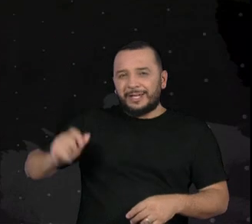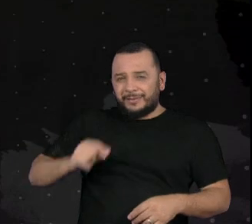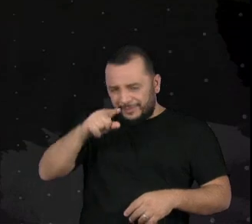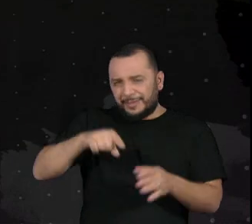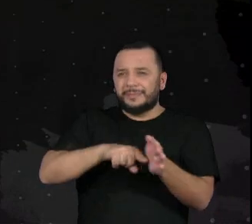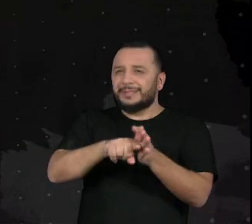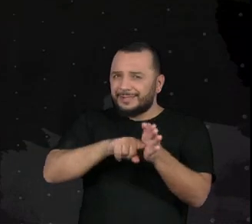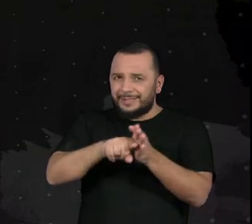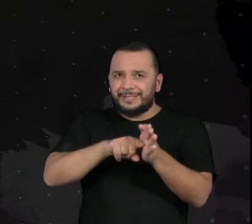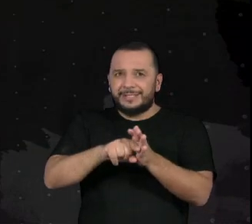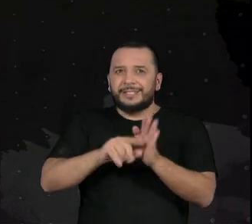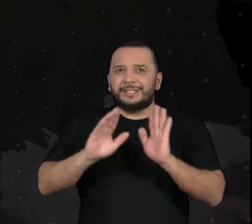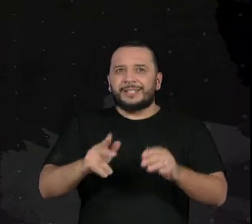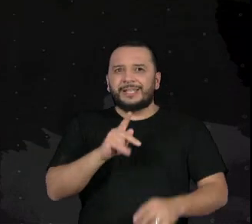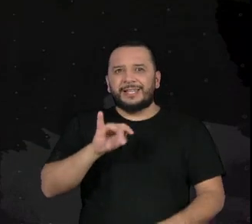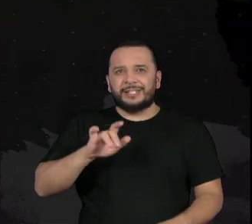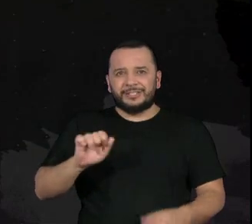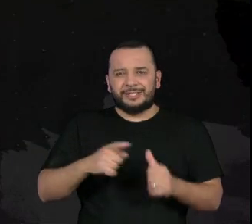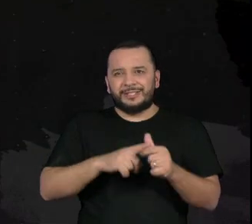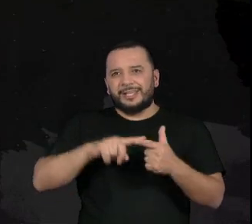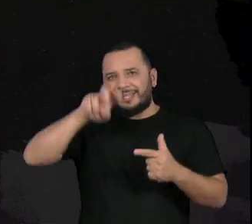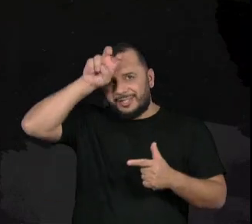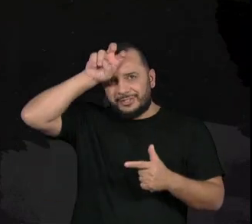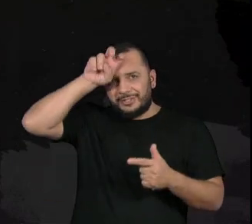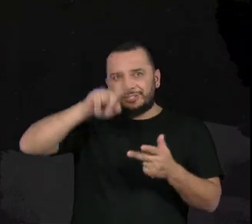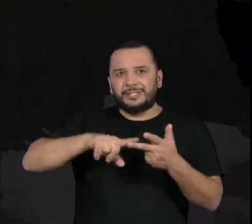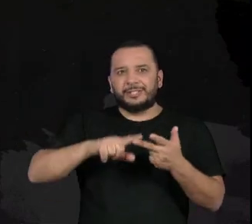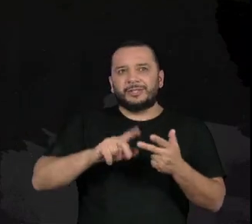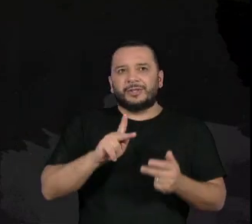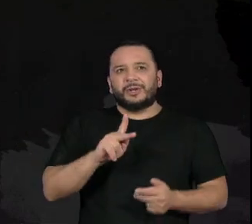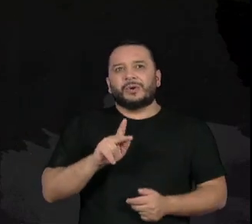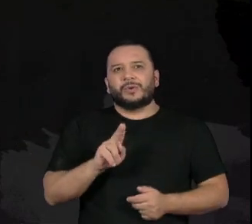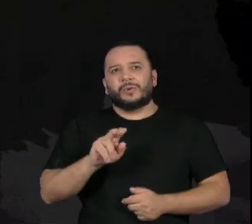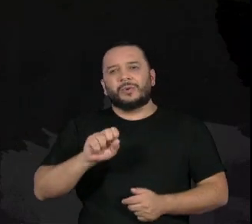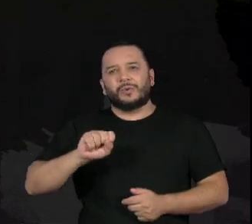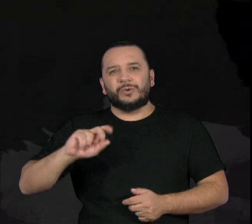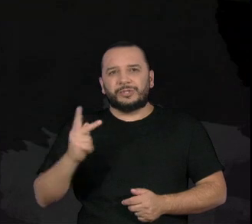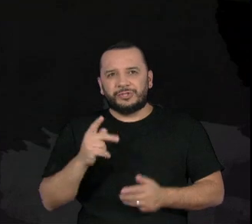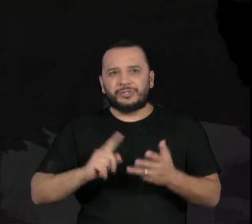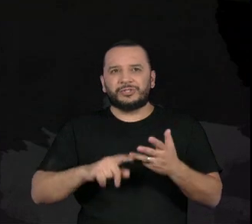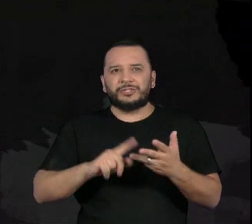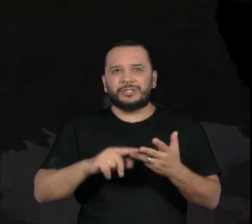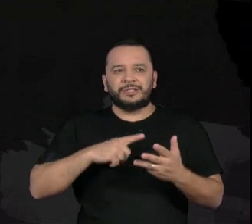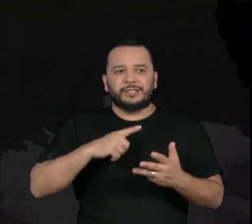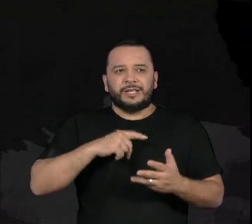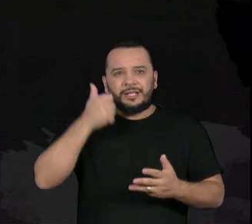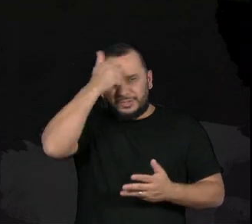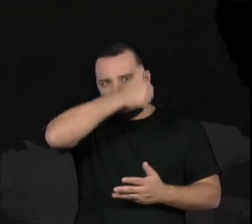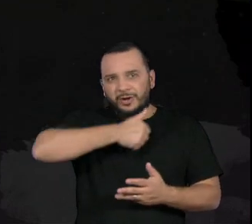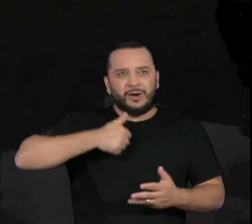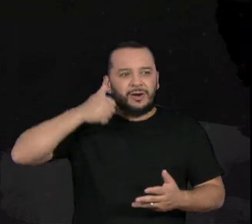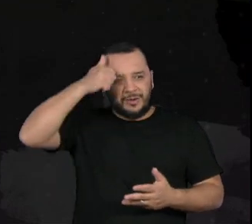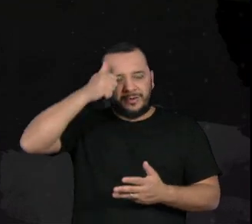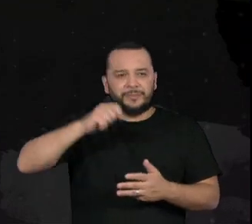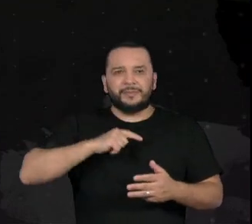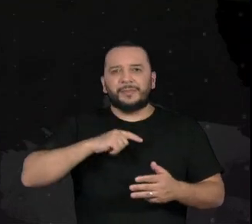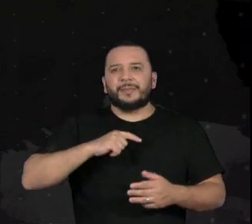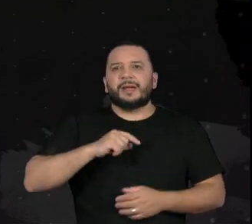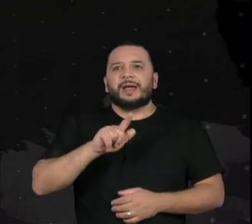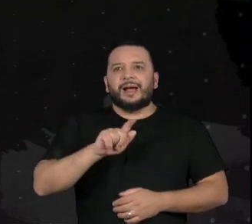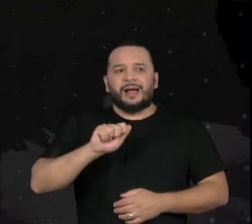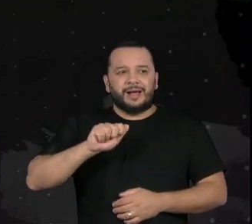olhada, principalmente Kemet, né, Egito, Kush, a gente vai lá para Etiópia, a gente vai lá para Gana.